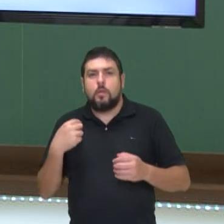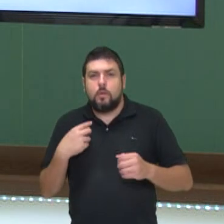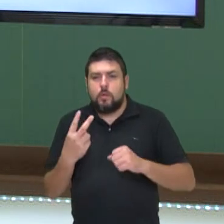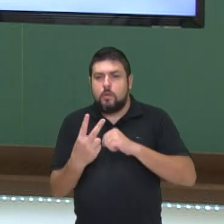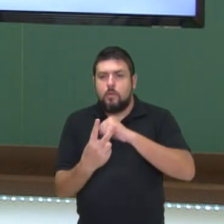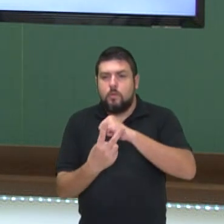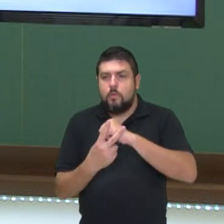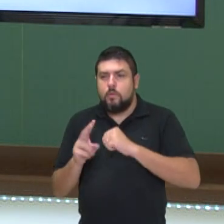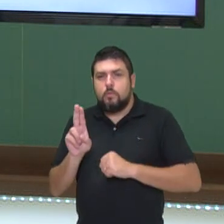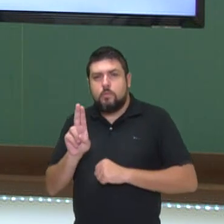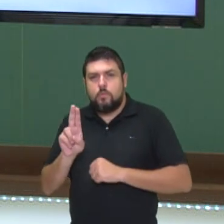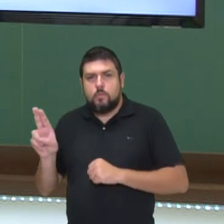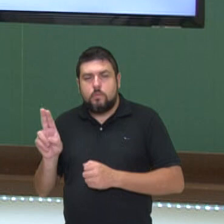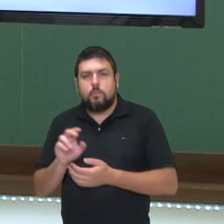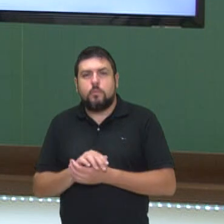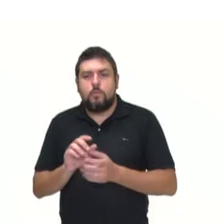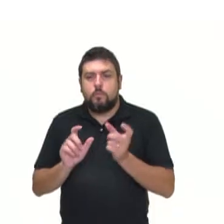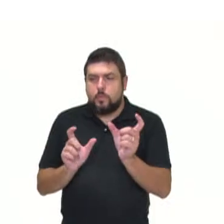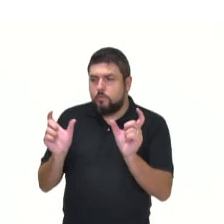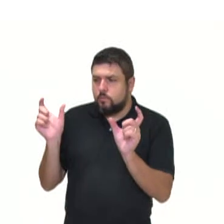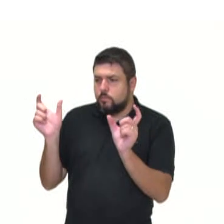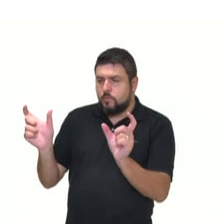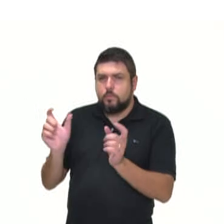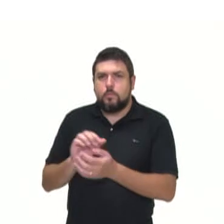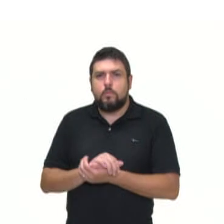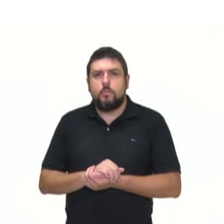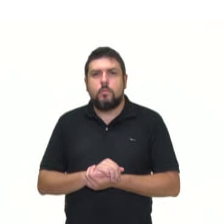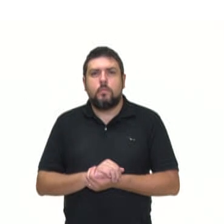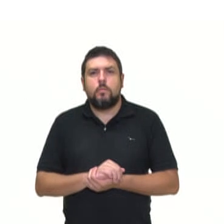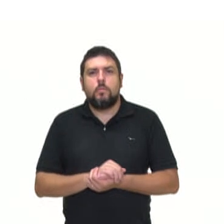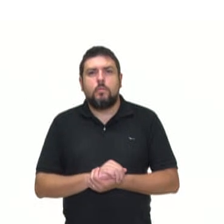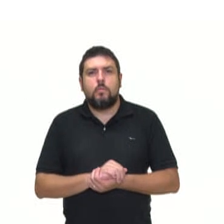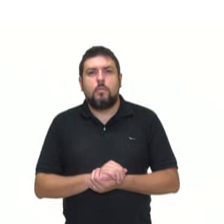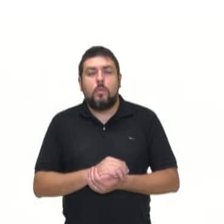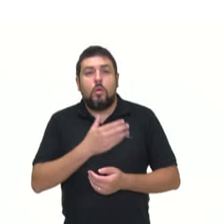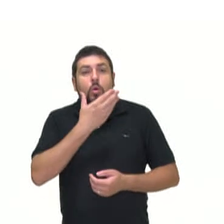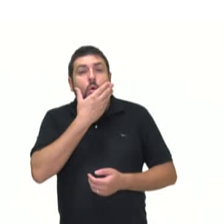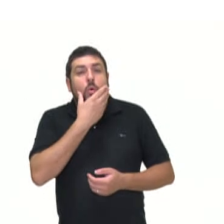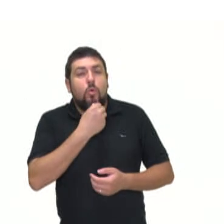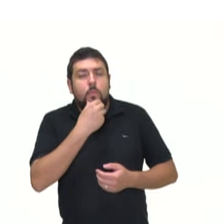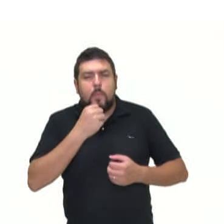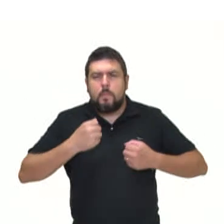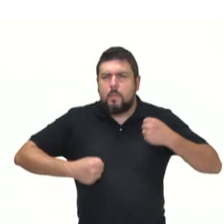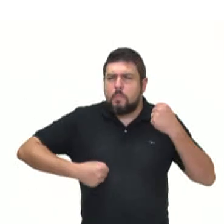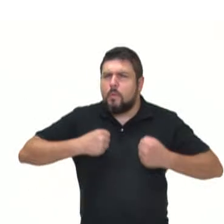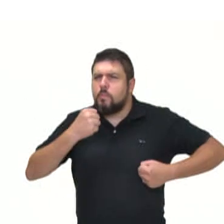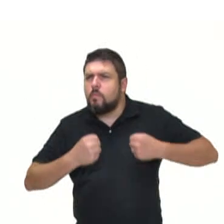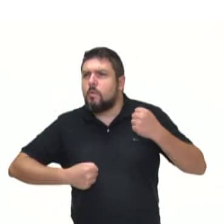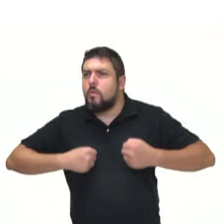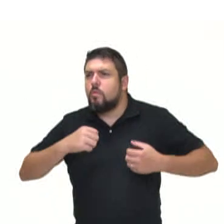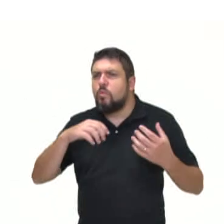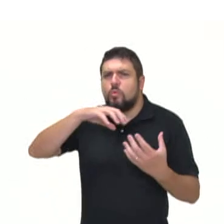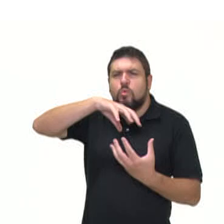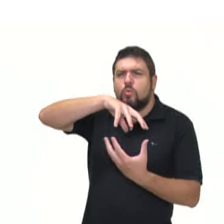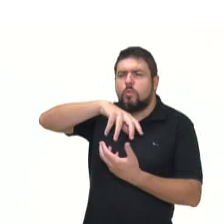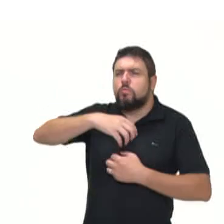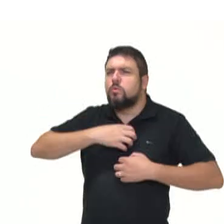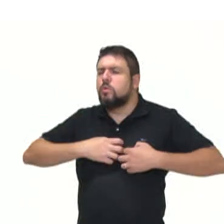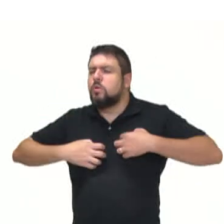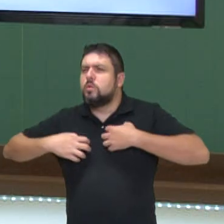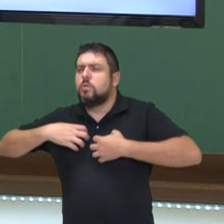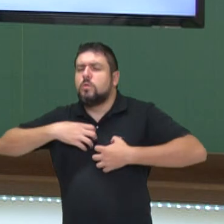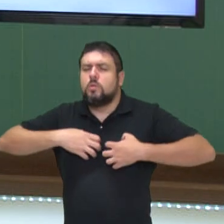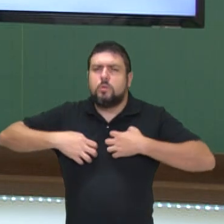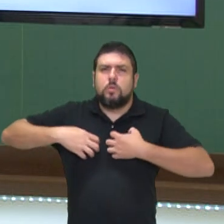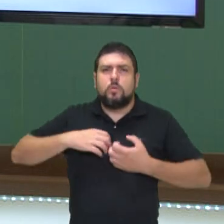nominal, com dois núcleos. Um homem percorre o mundo inteiro insatisfeito. Temos aqui, percorre o mundo inteiro insatisfeito